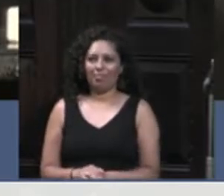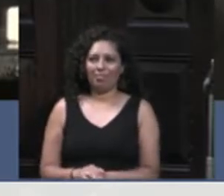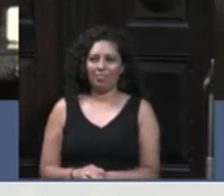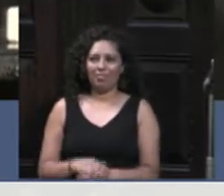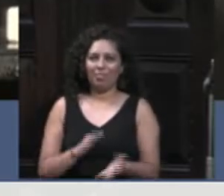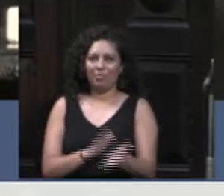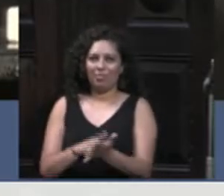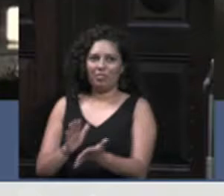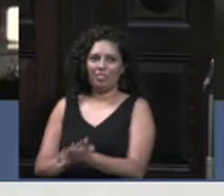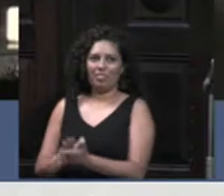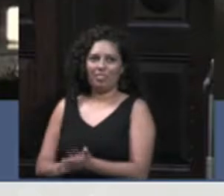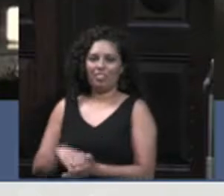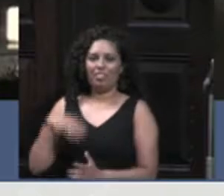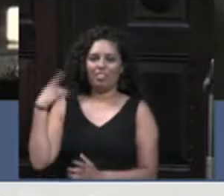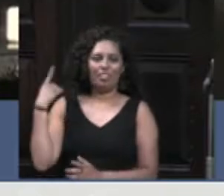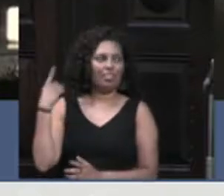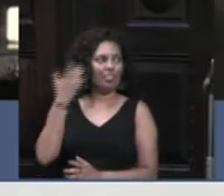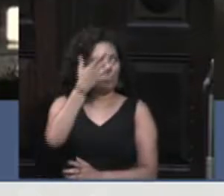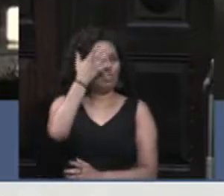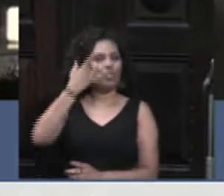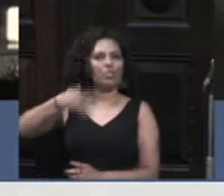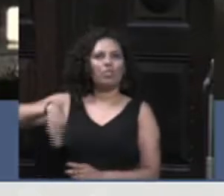parabenizo aqui os sindicatos bancários.